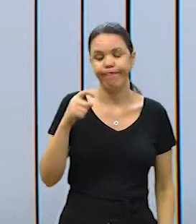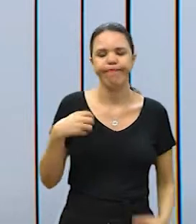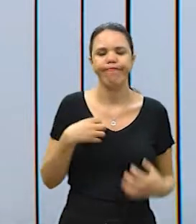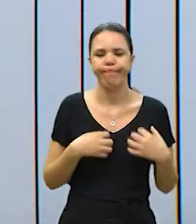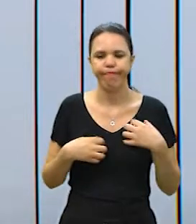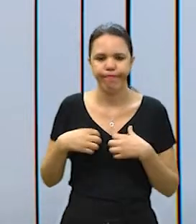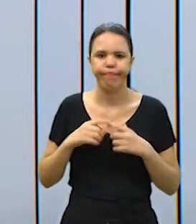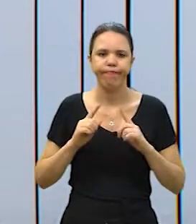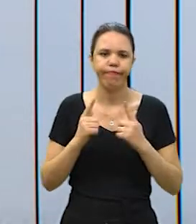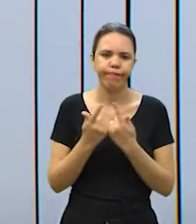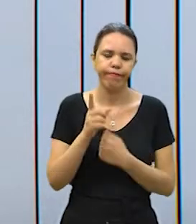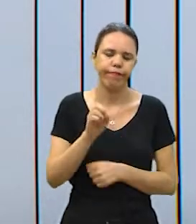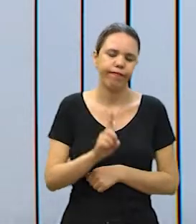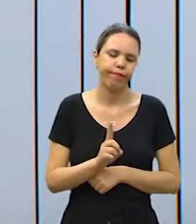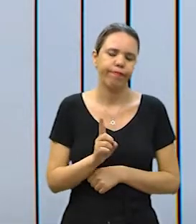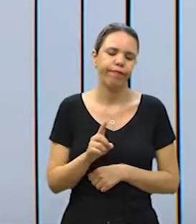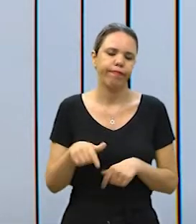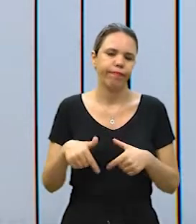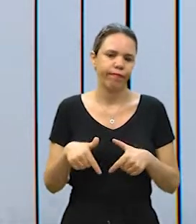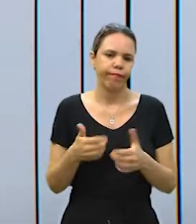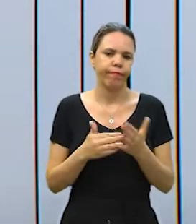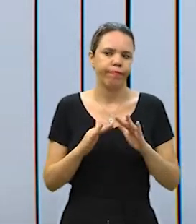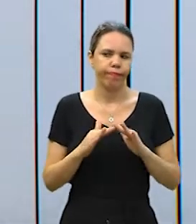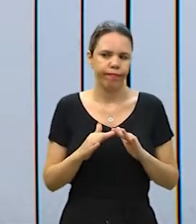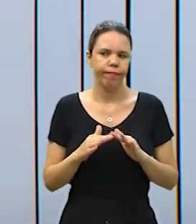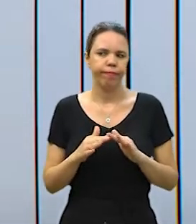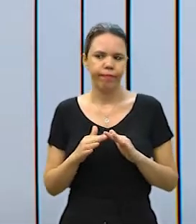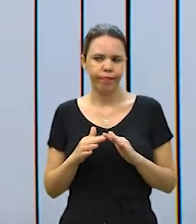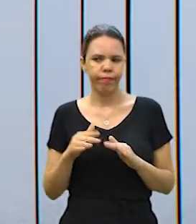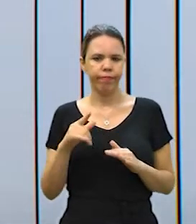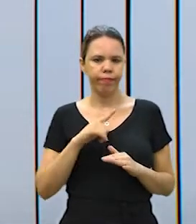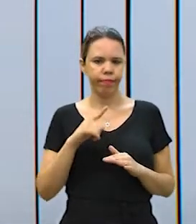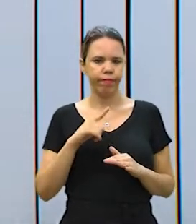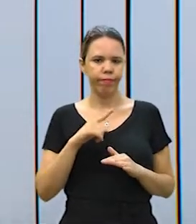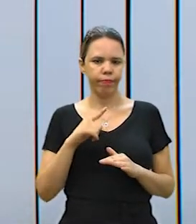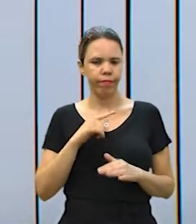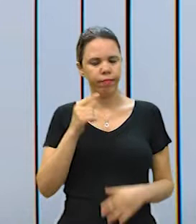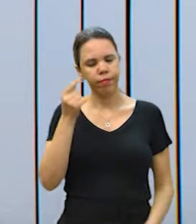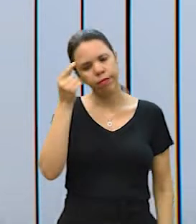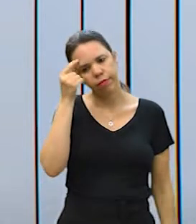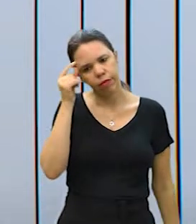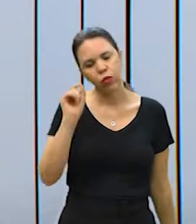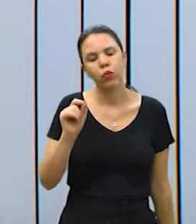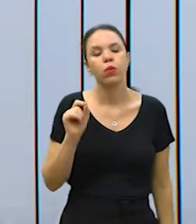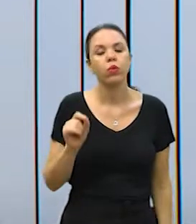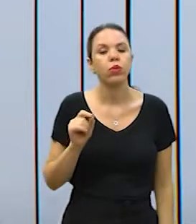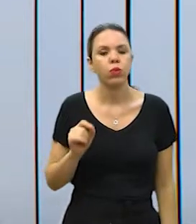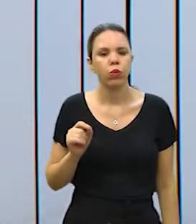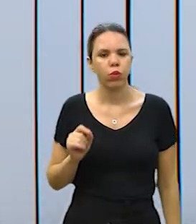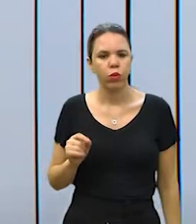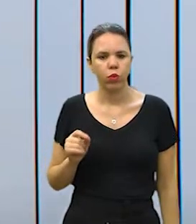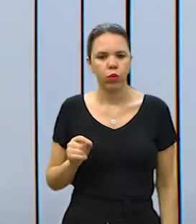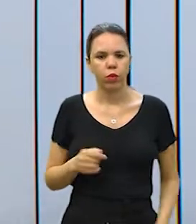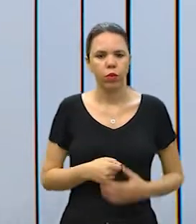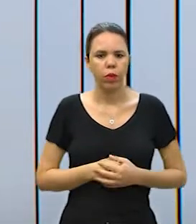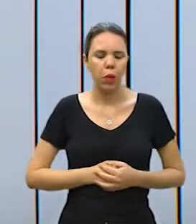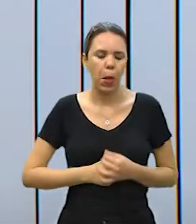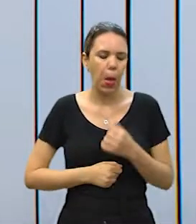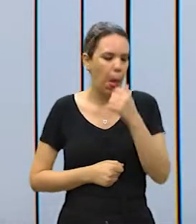ser gestor, trabalhar dentro de uma escola, para você ter noção do que é